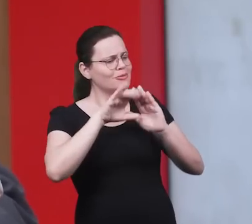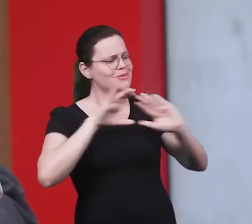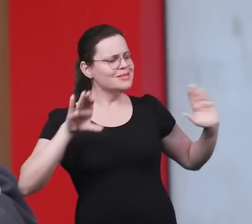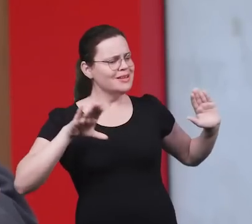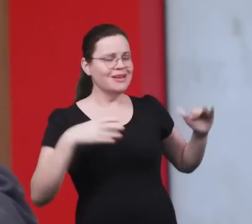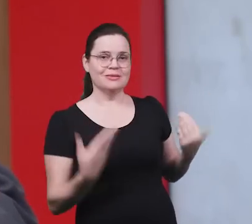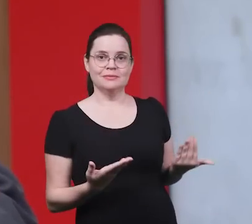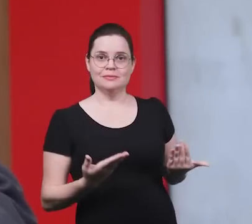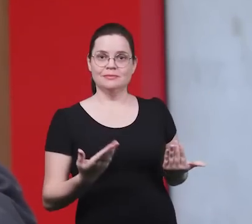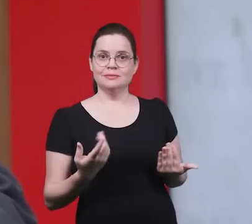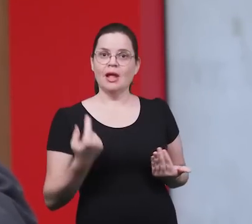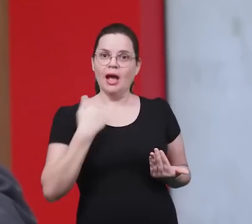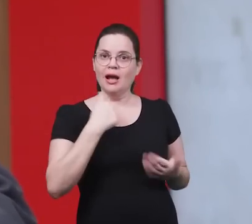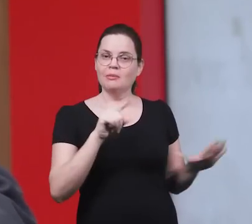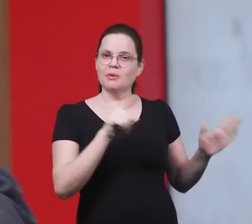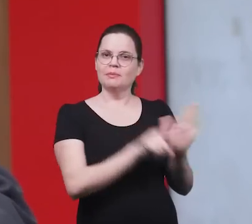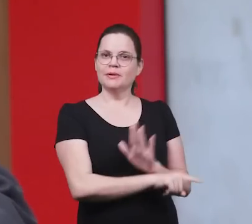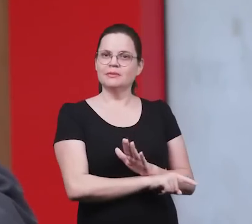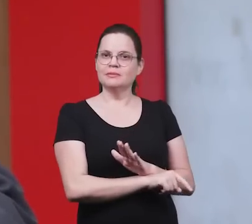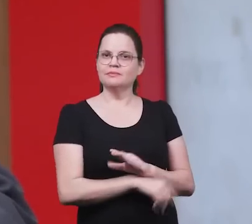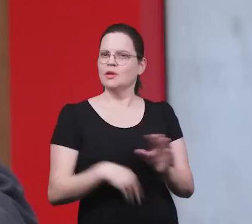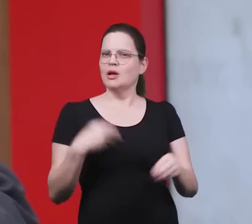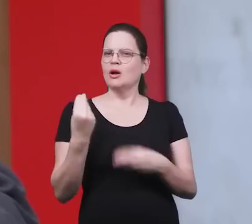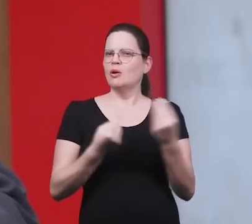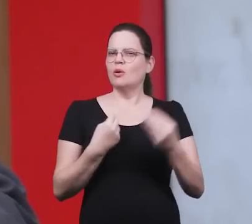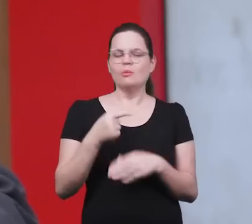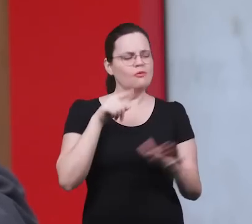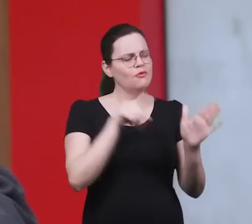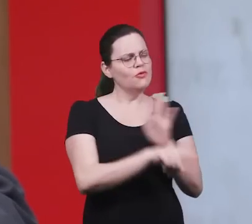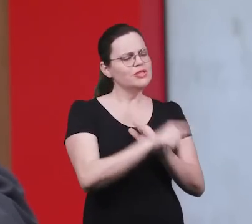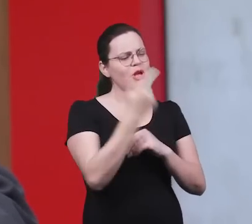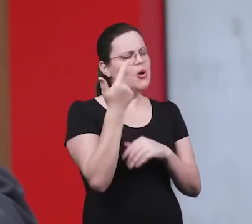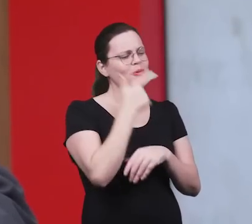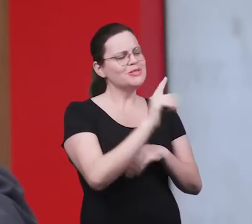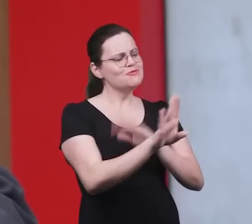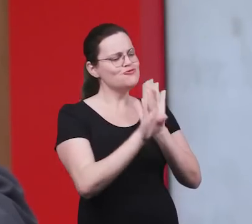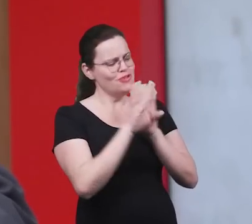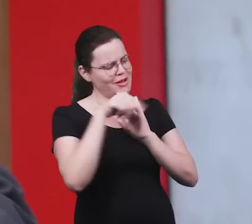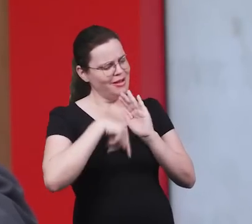uma pergunta que está sendo feita para ele. Como você conseguiu chegar aqui?